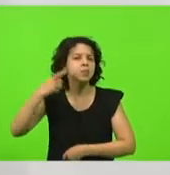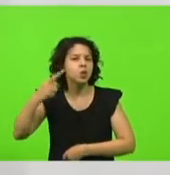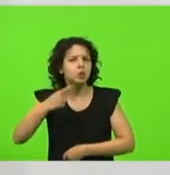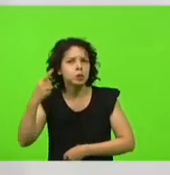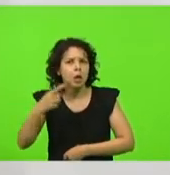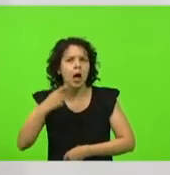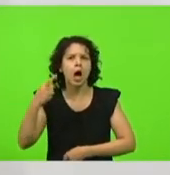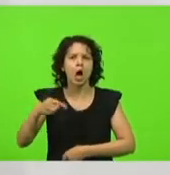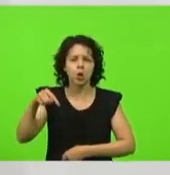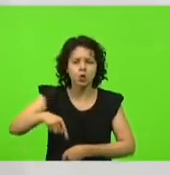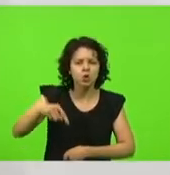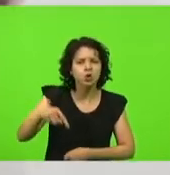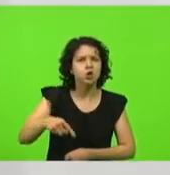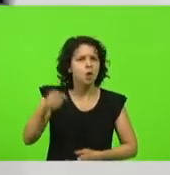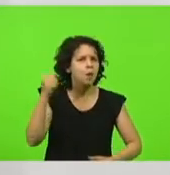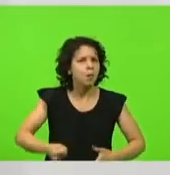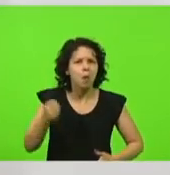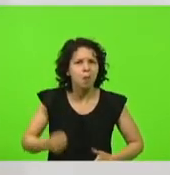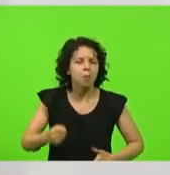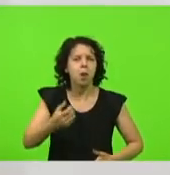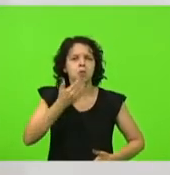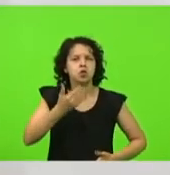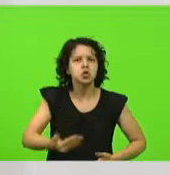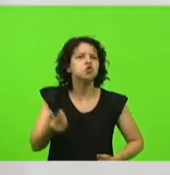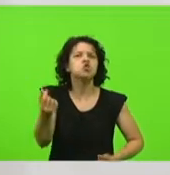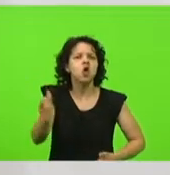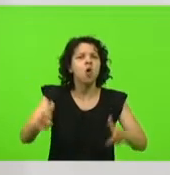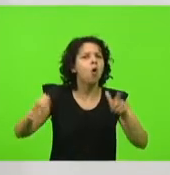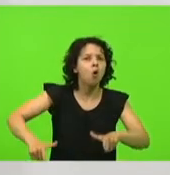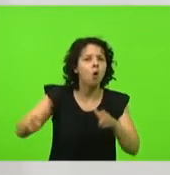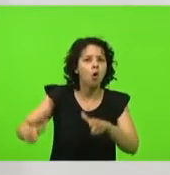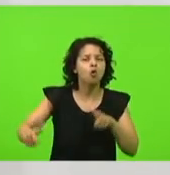soco aqui nesse plenário, pedindo onde estão esses recursos?